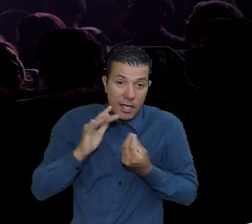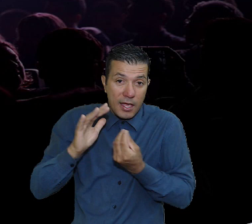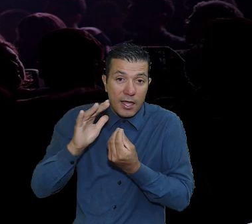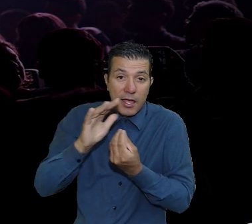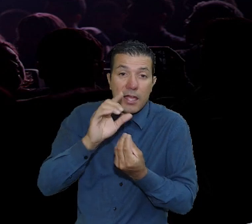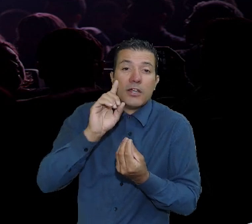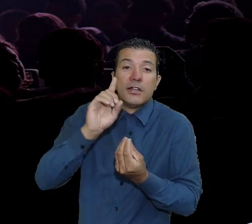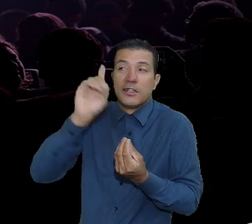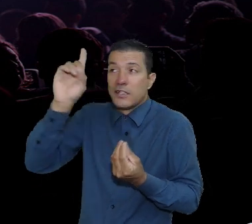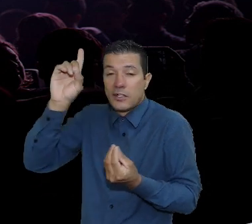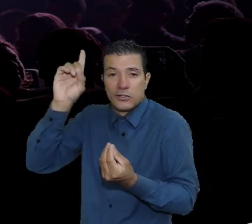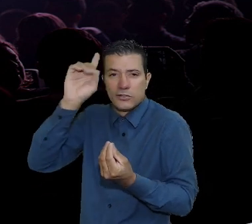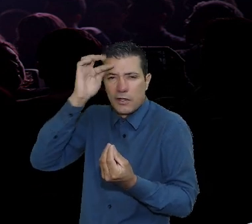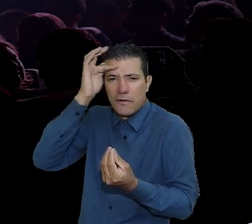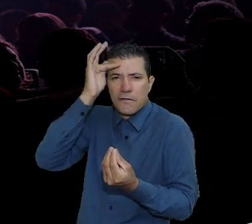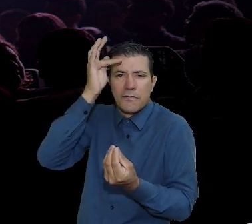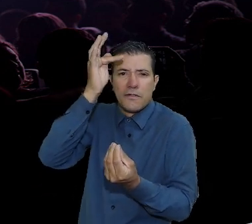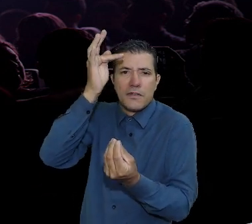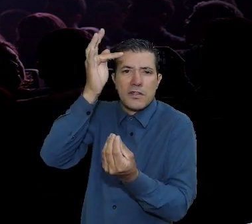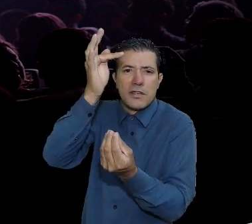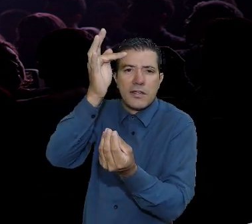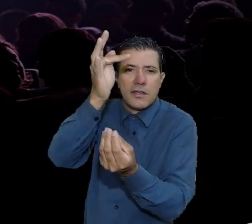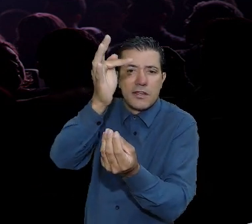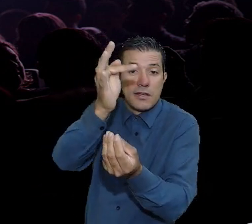eu serei